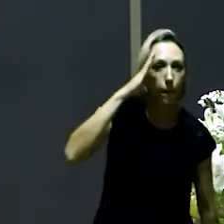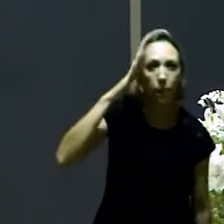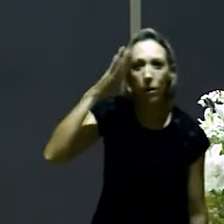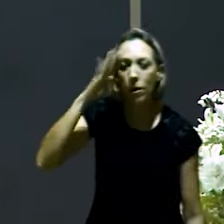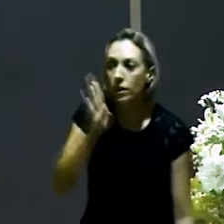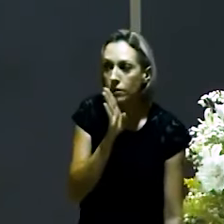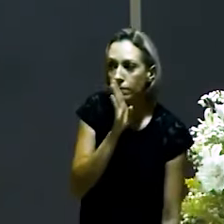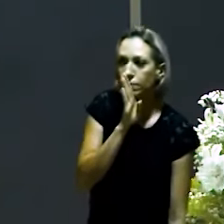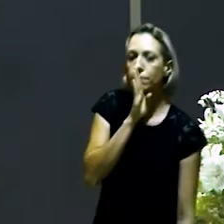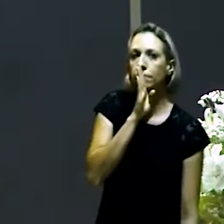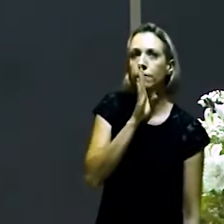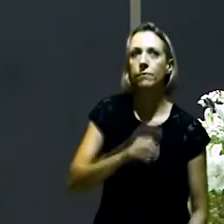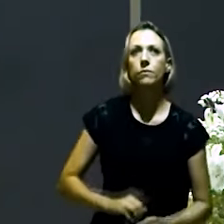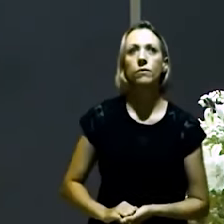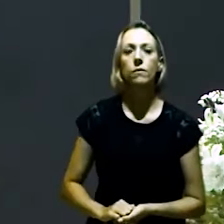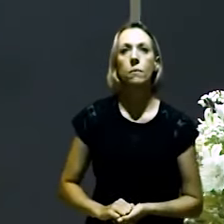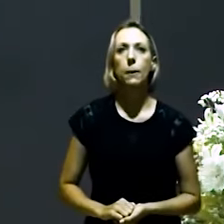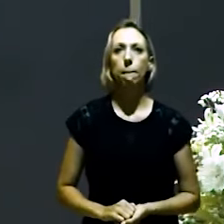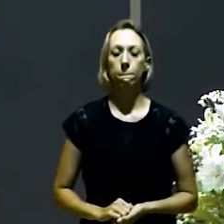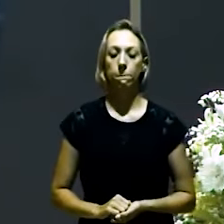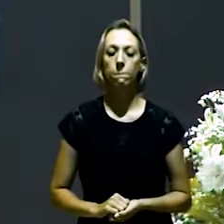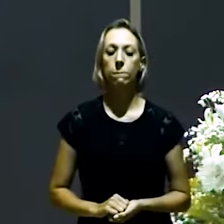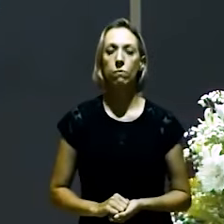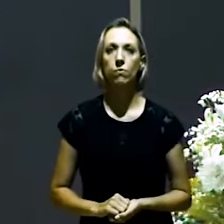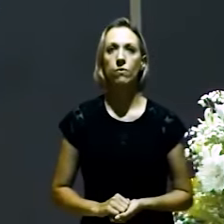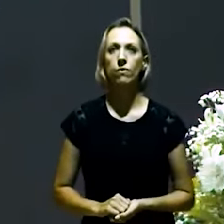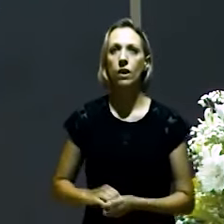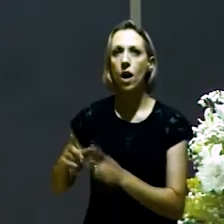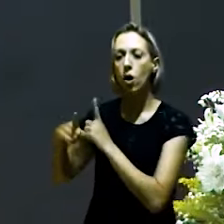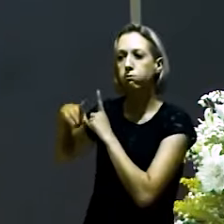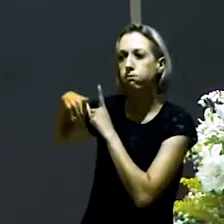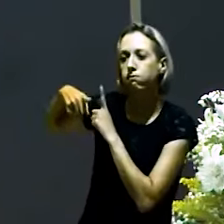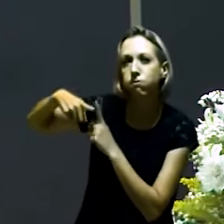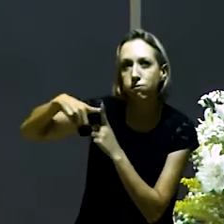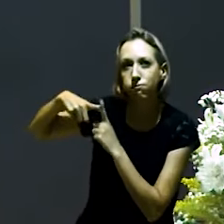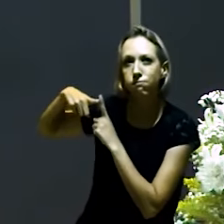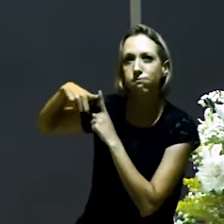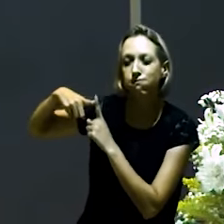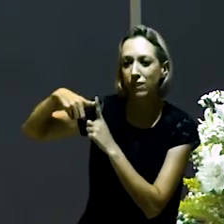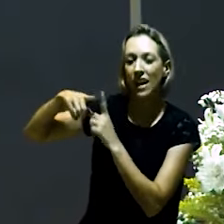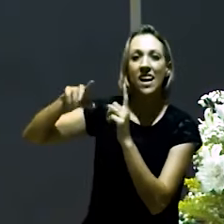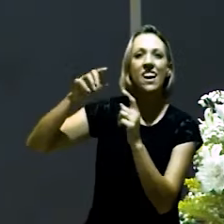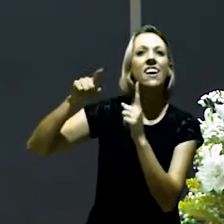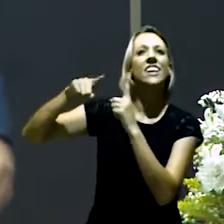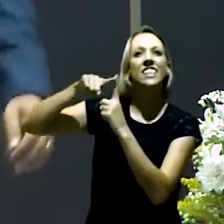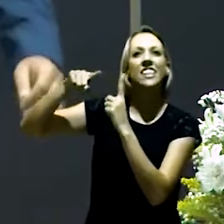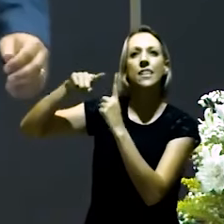silenciamos mais um desordeiro. Enquanto o judaísmo dizia: silenciamos mais um que queria ser um